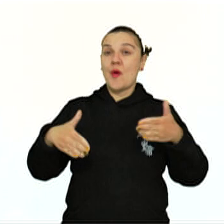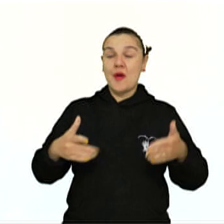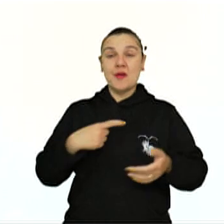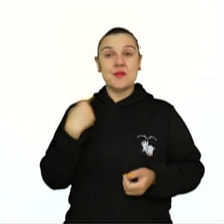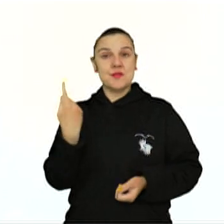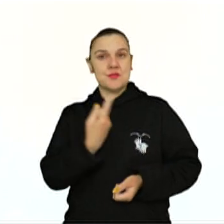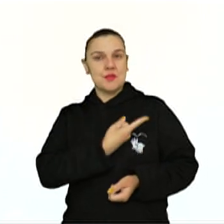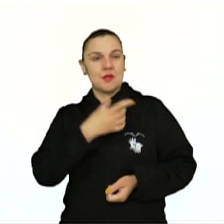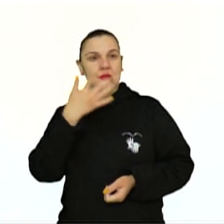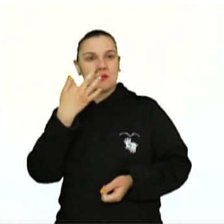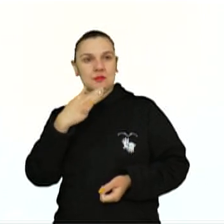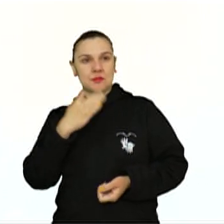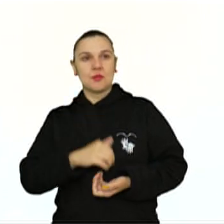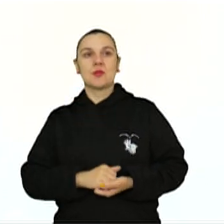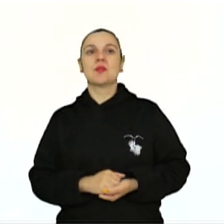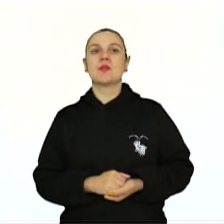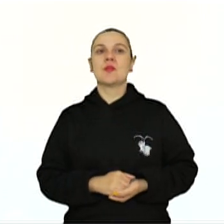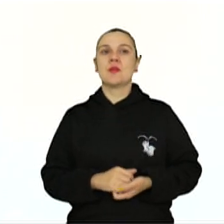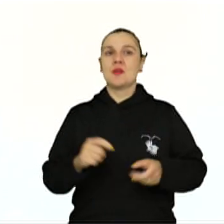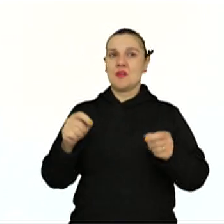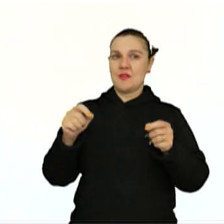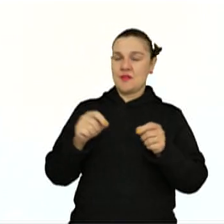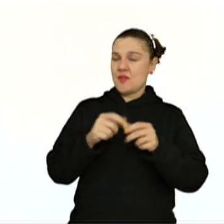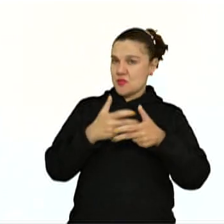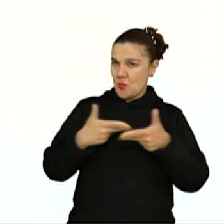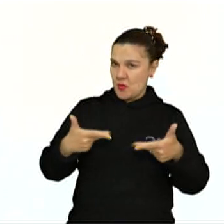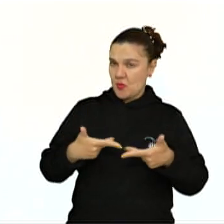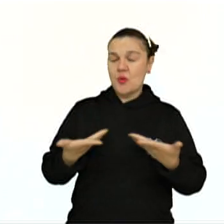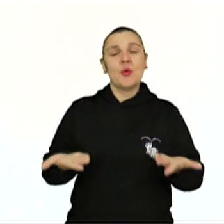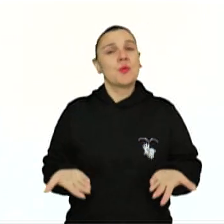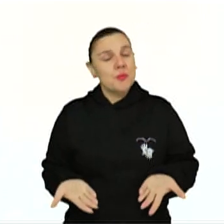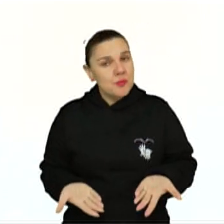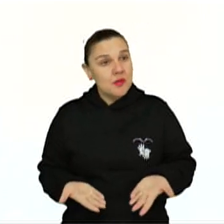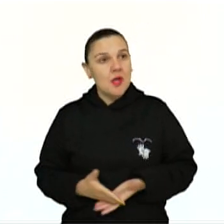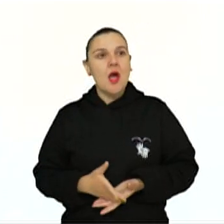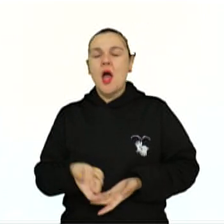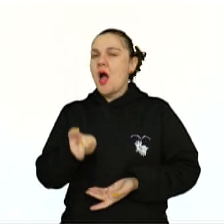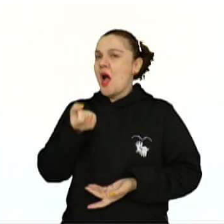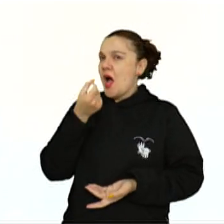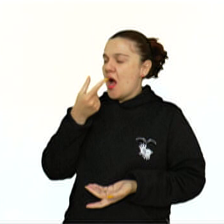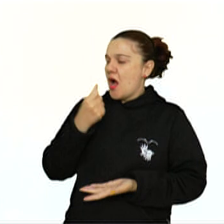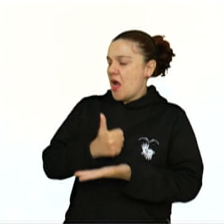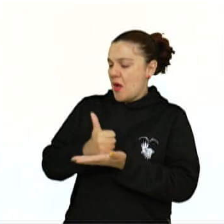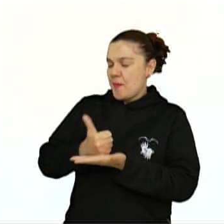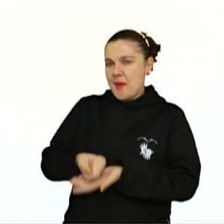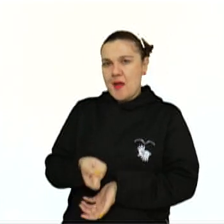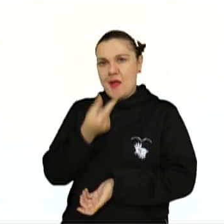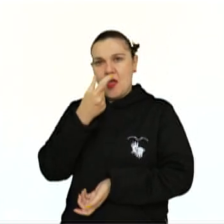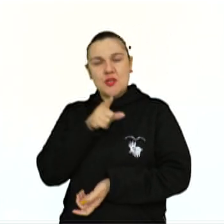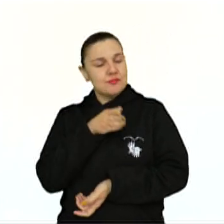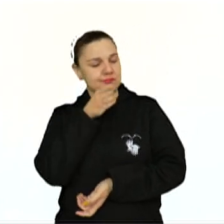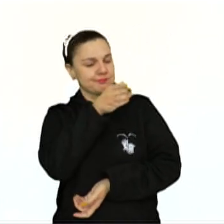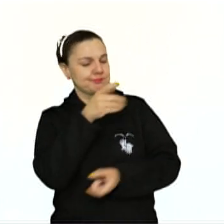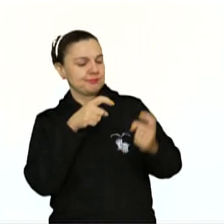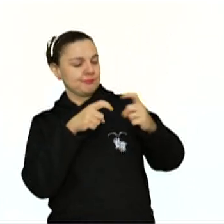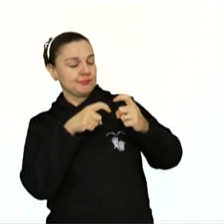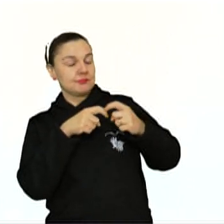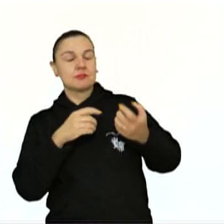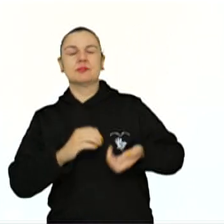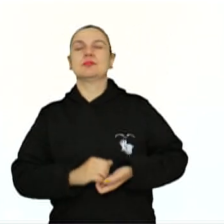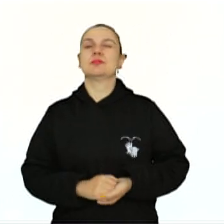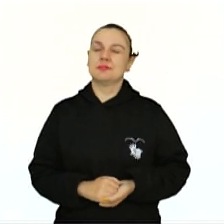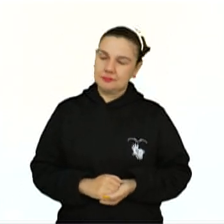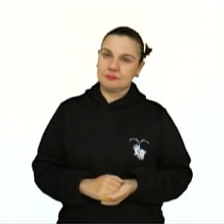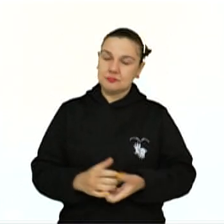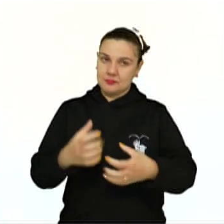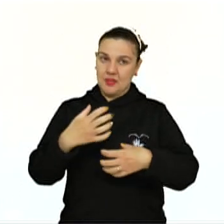a gente faz algo a respeito? Como? Tomamos um remédio, vamos ao médico.